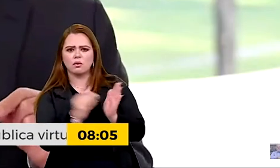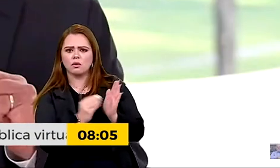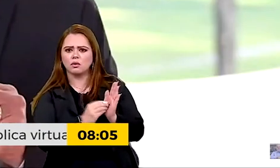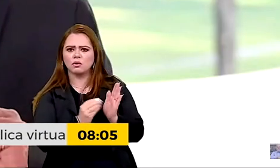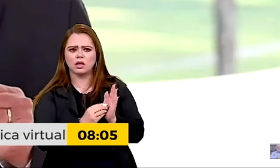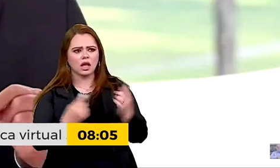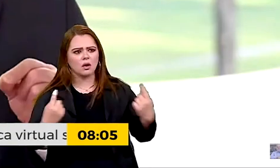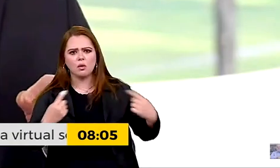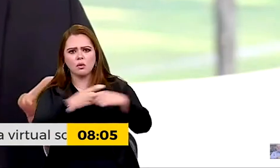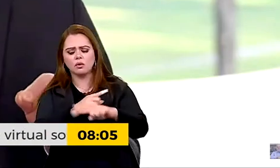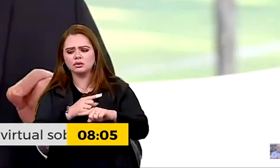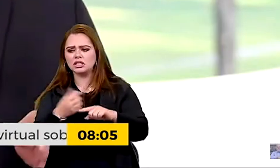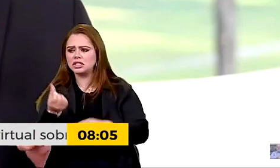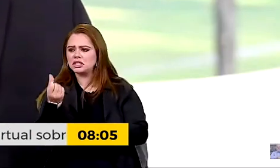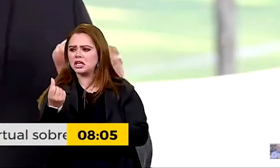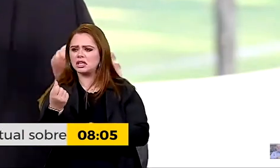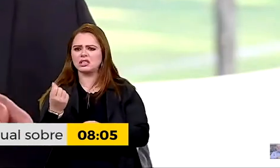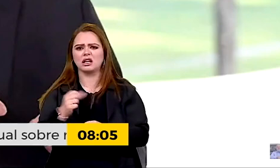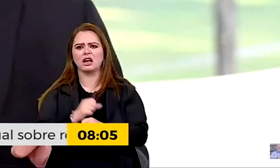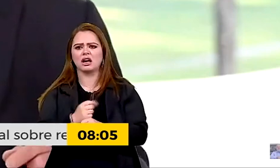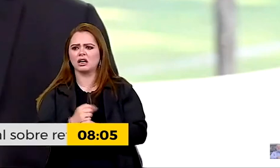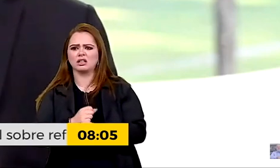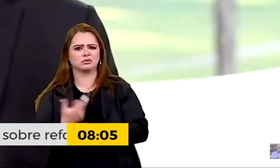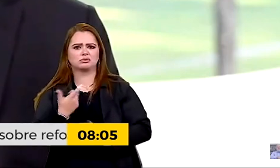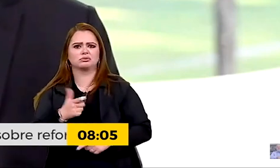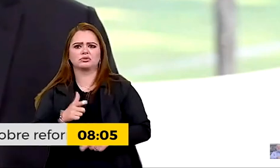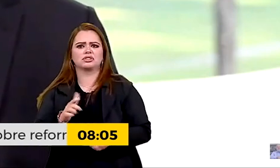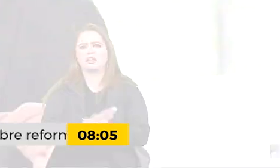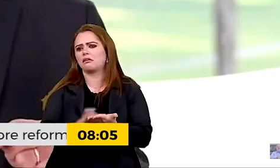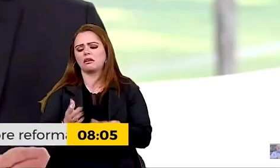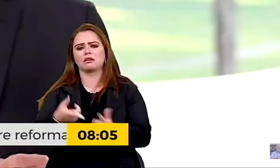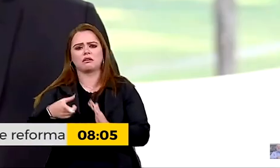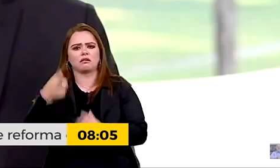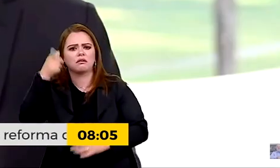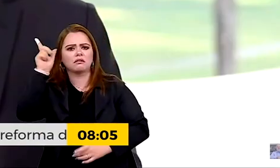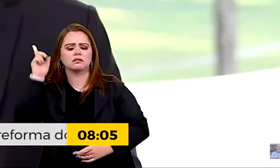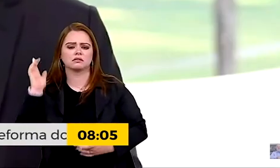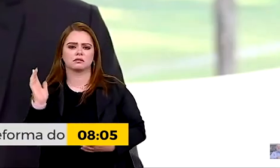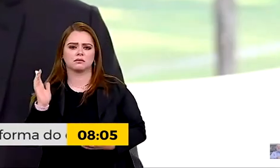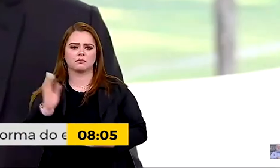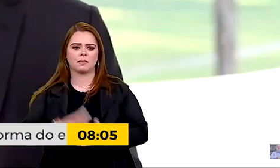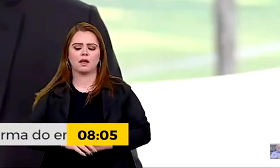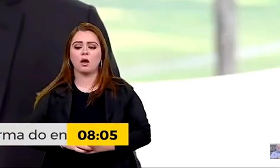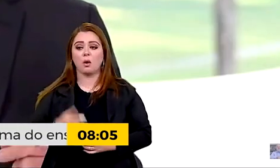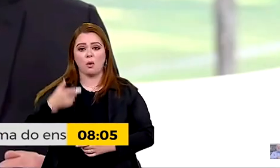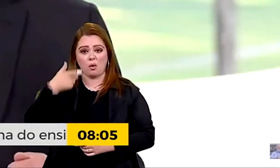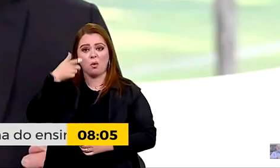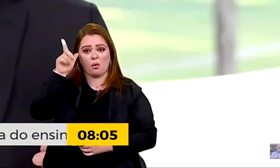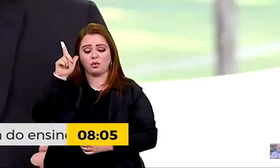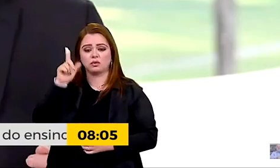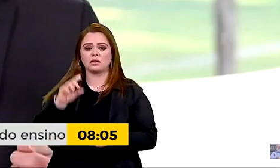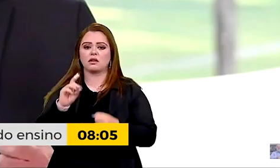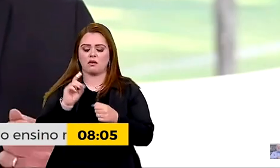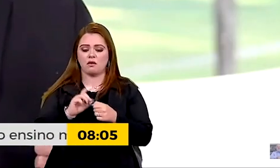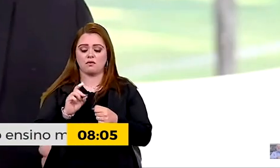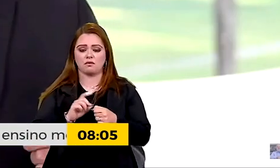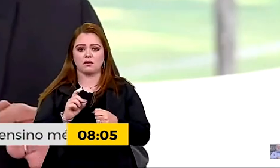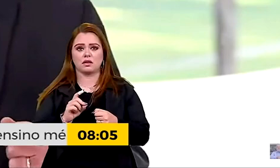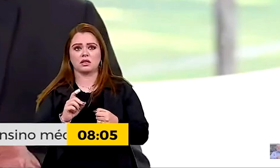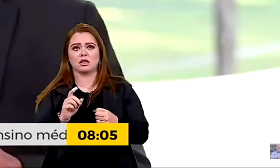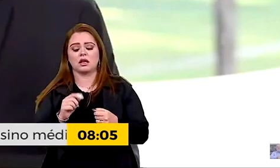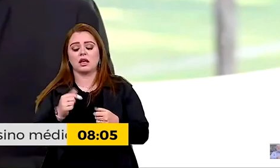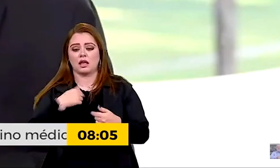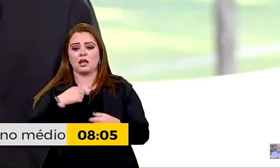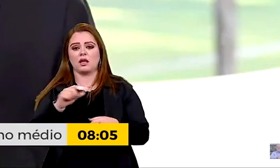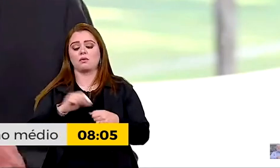eu não acho possível a gente governar o país sem ouvir os governadores do filho de uma reunião com os prefeitos eu acho eu não acho